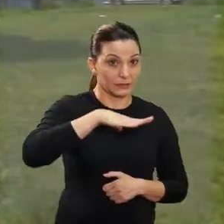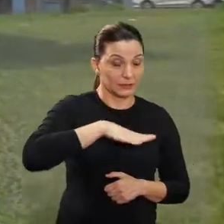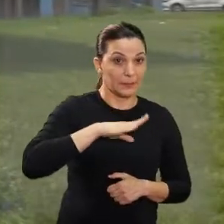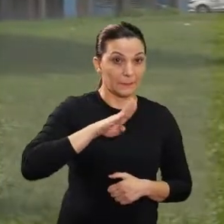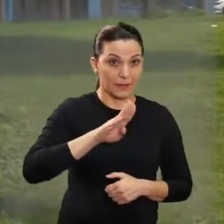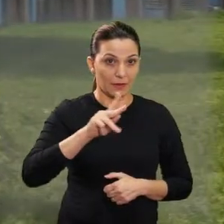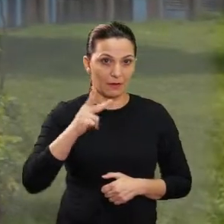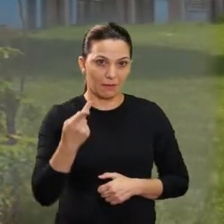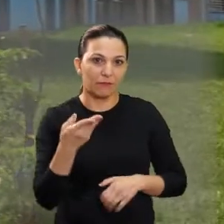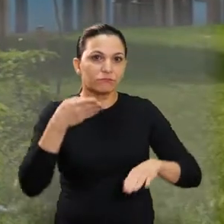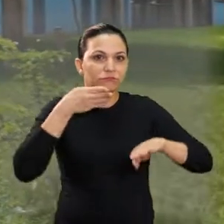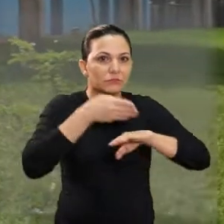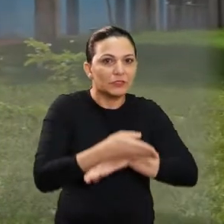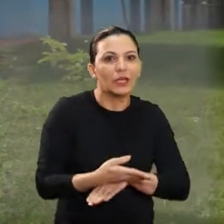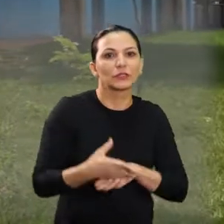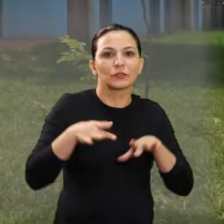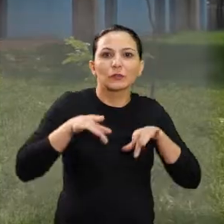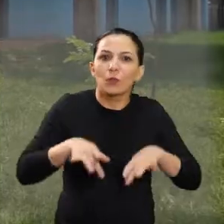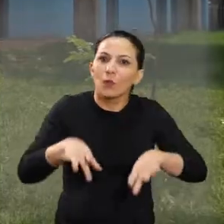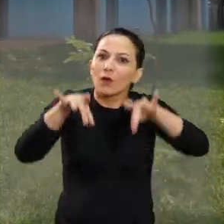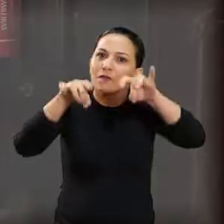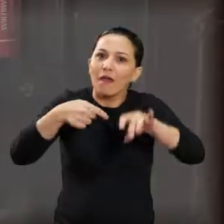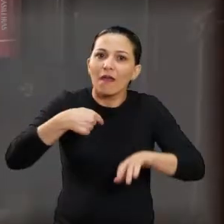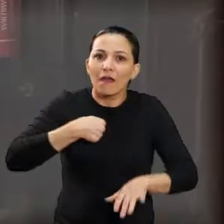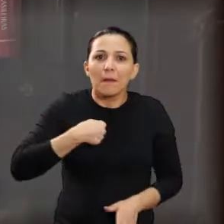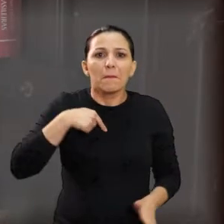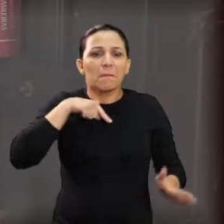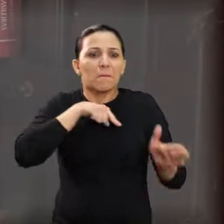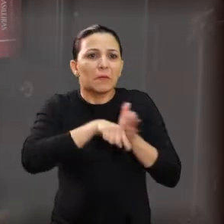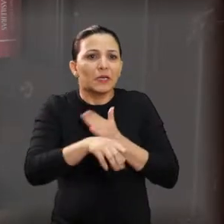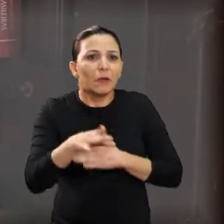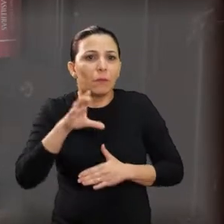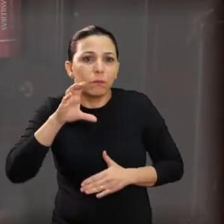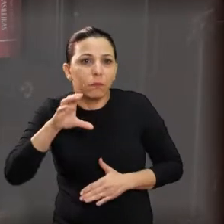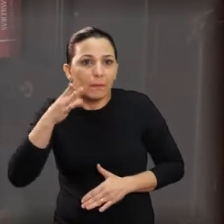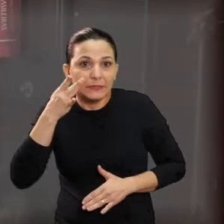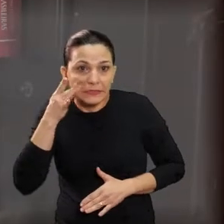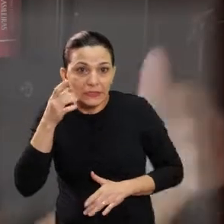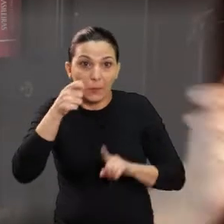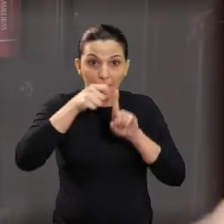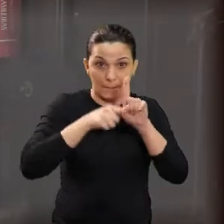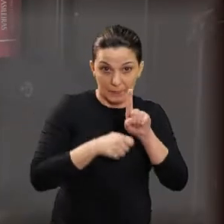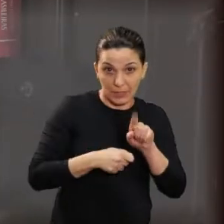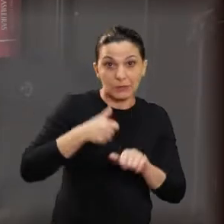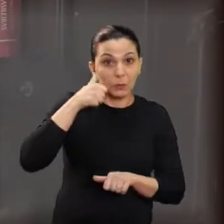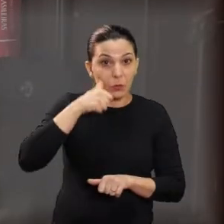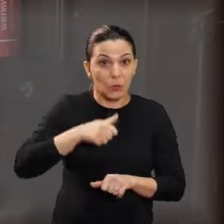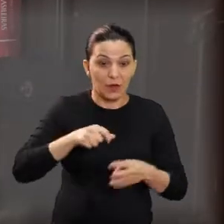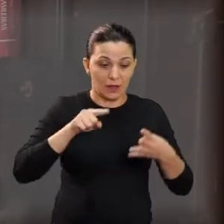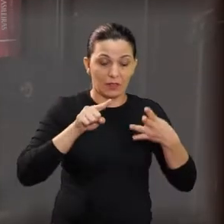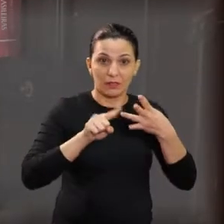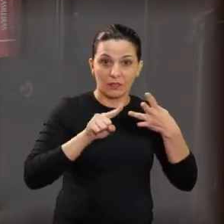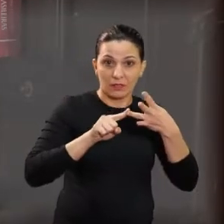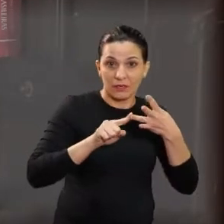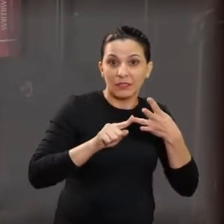Fui fazer pesquisa de campo, fui em Belo Horizonte fazer pesquisa de campo lá, fiquei um mês lá no arquivo da Henriqueta